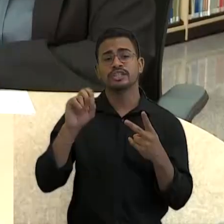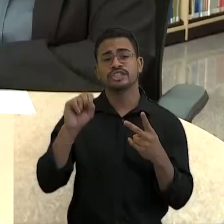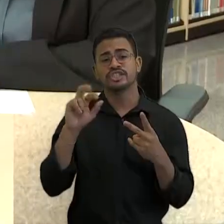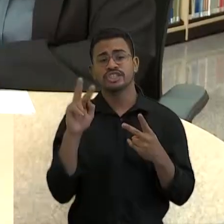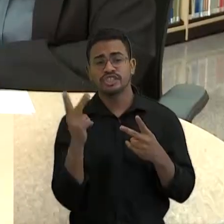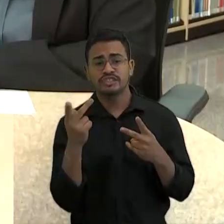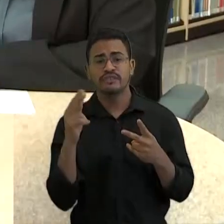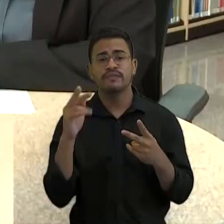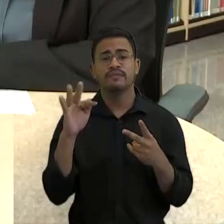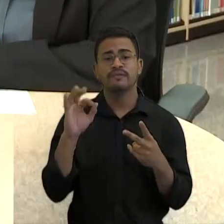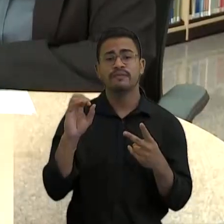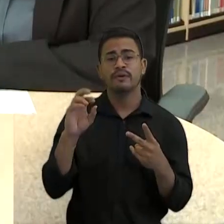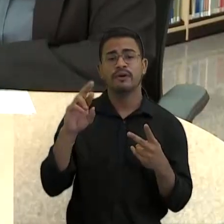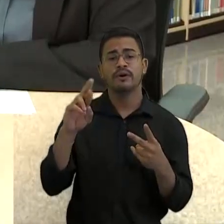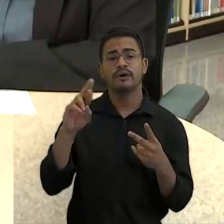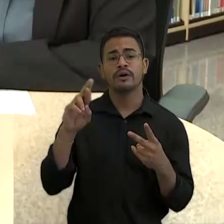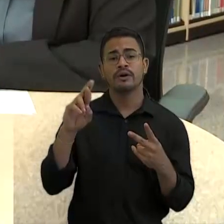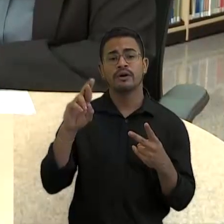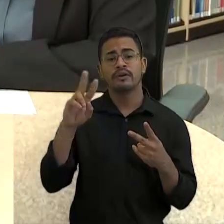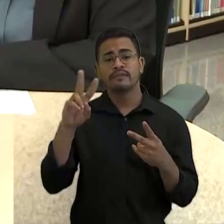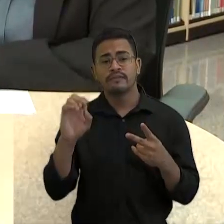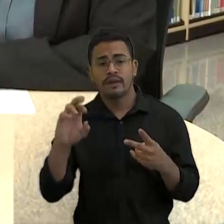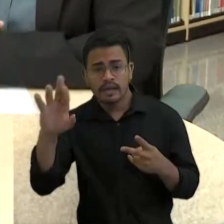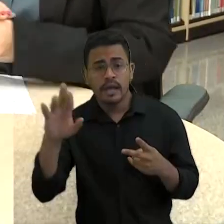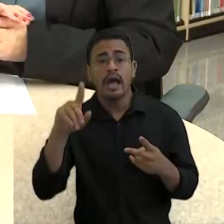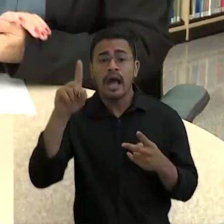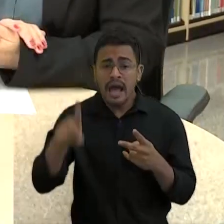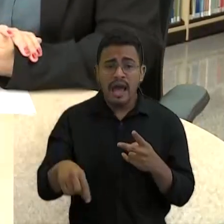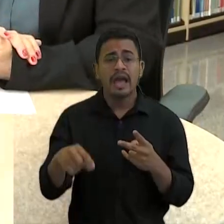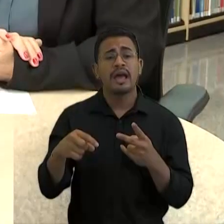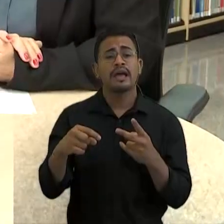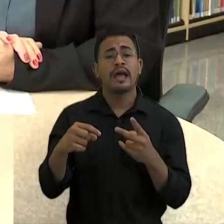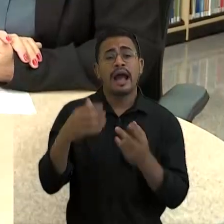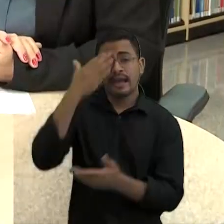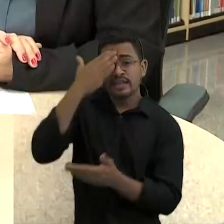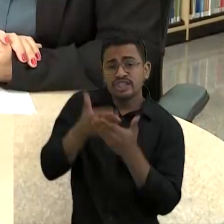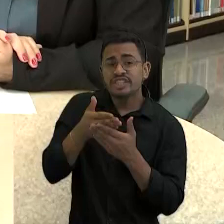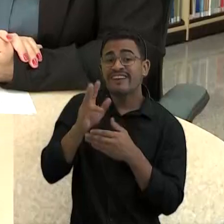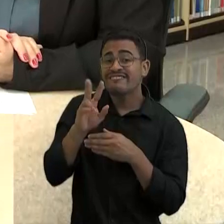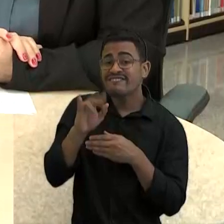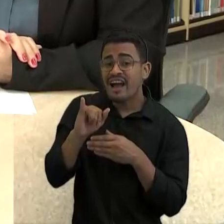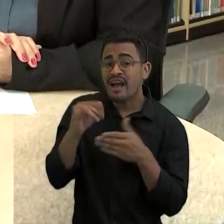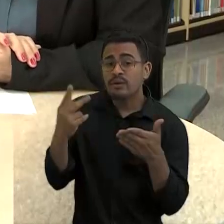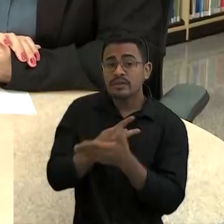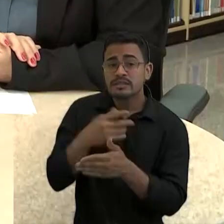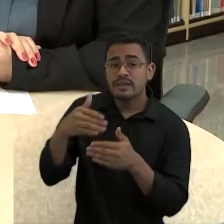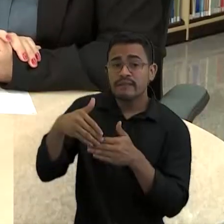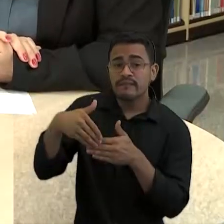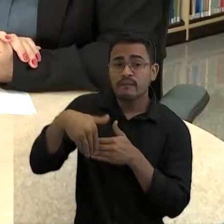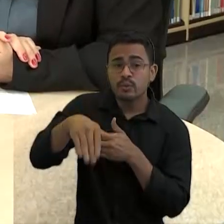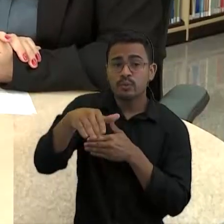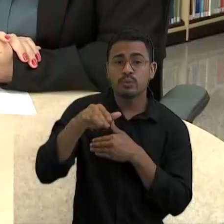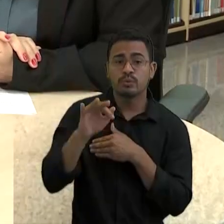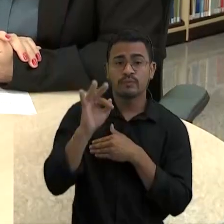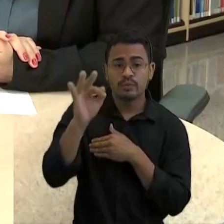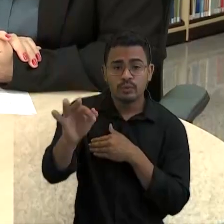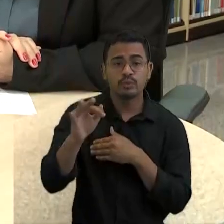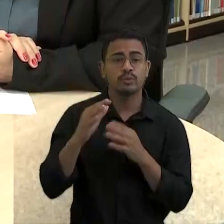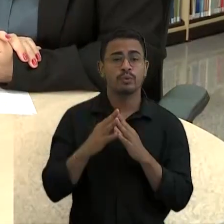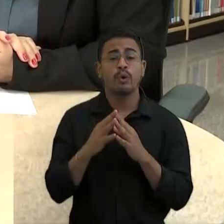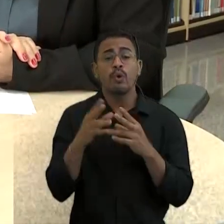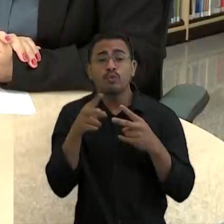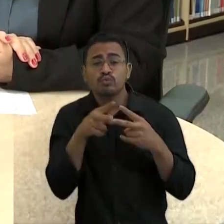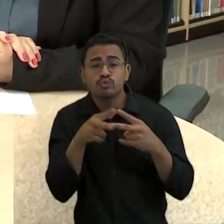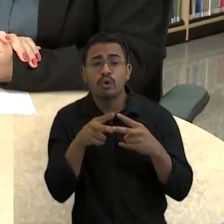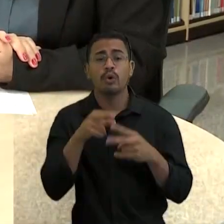uma antecipação do futuro. Os três últimos poemas do livro são como que